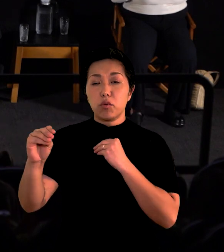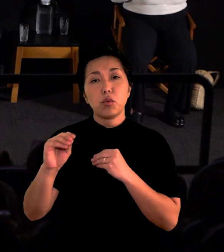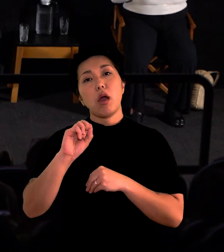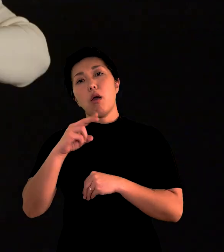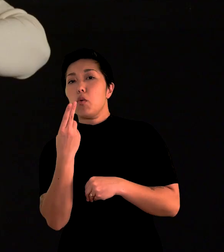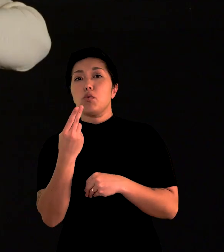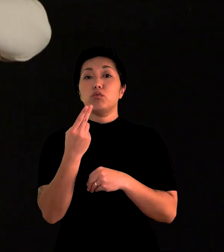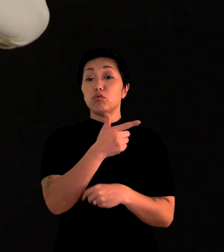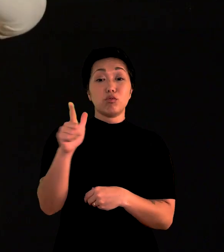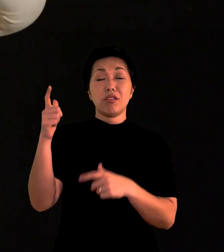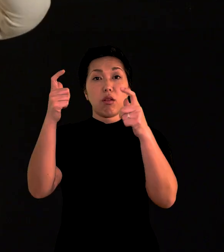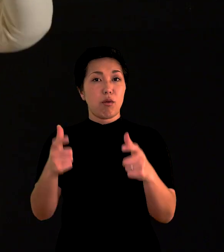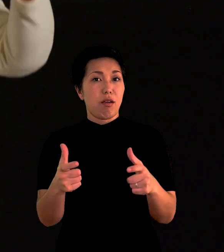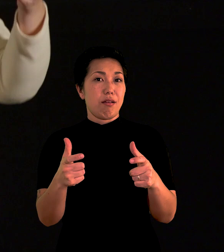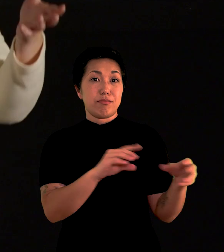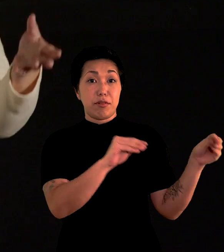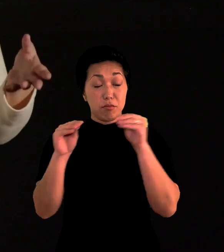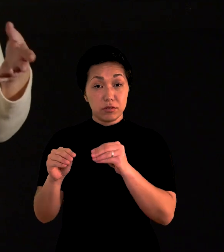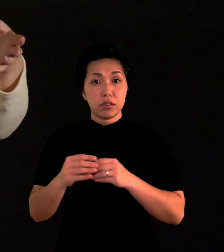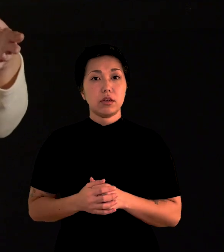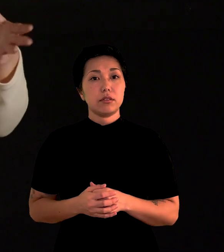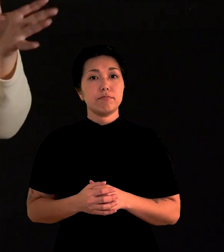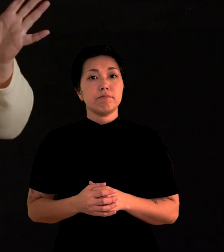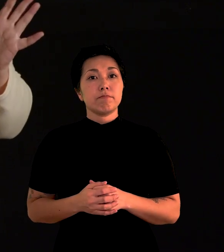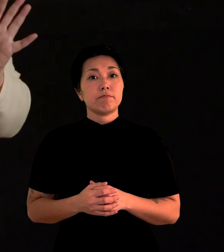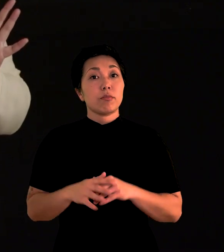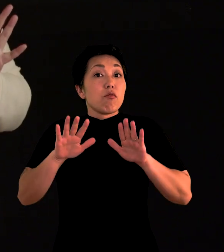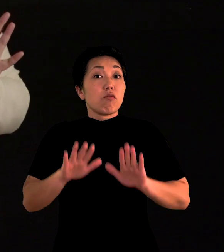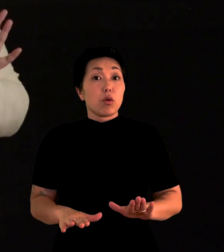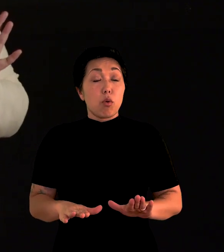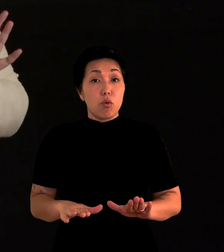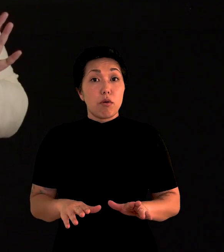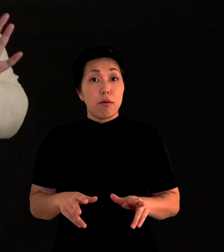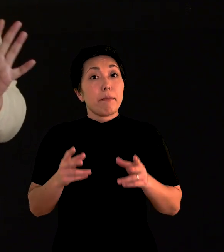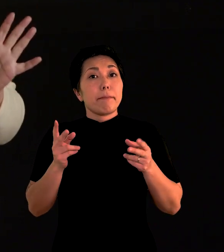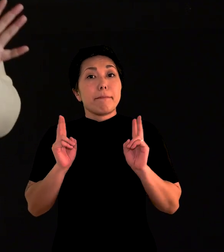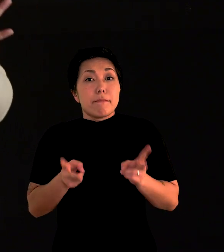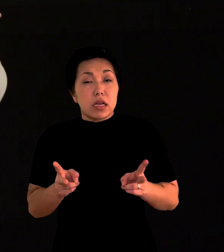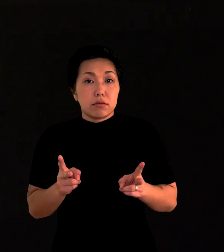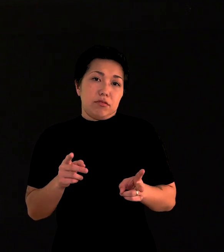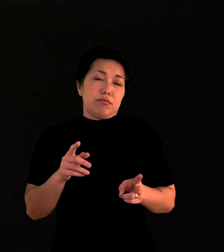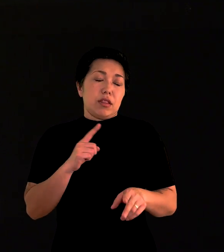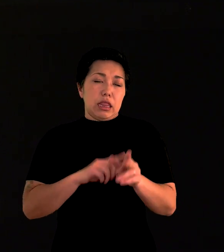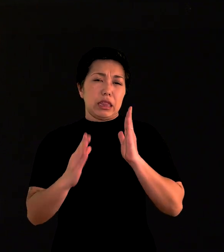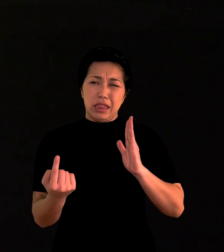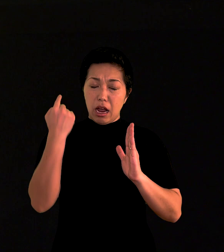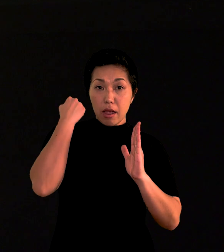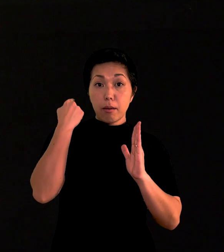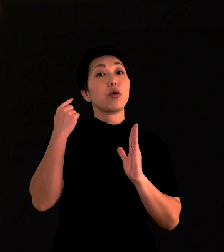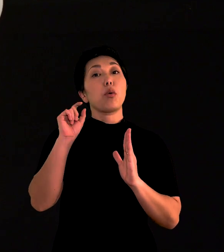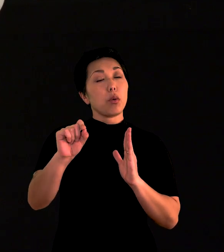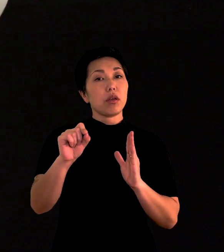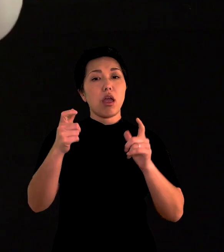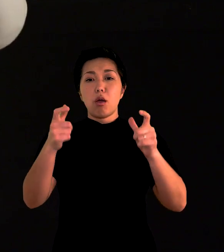por fuga, ou por não ter aonde ir, acabou indo se instalar